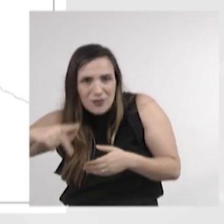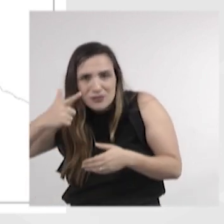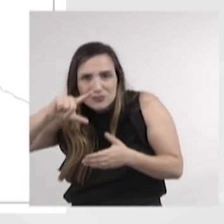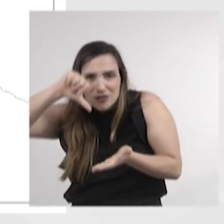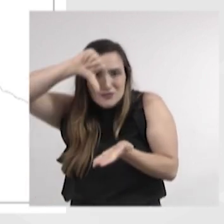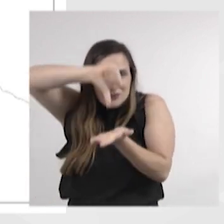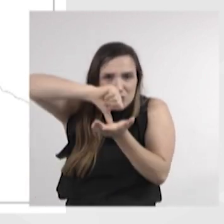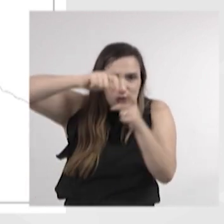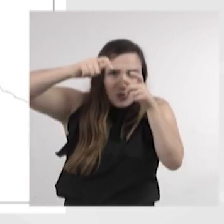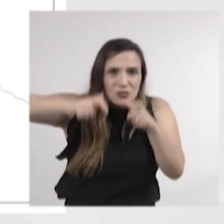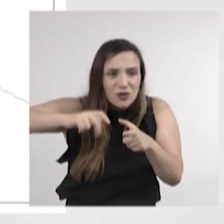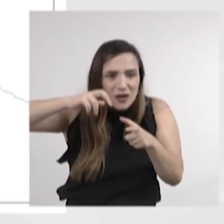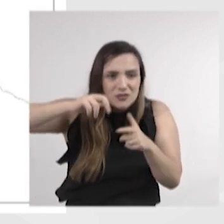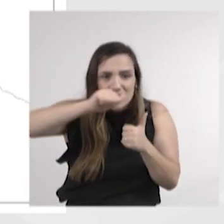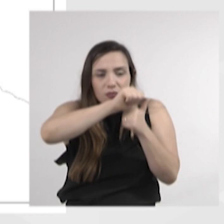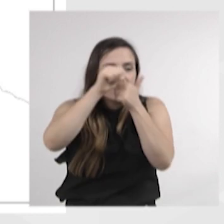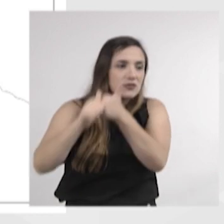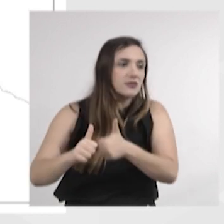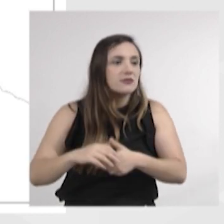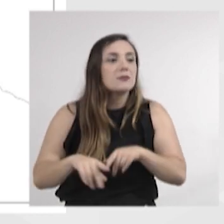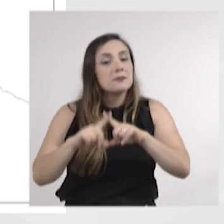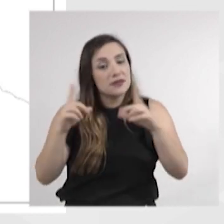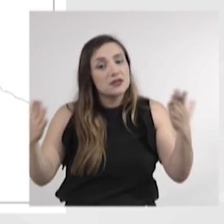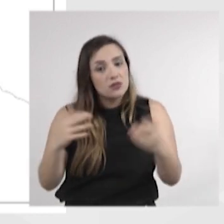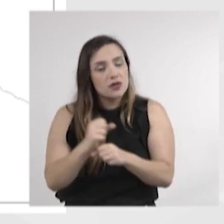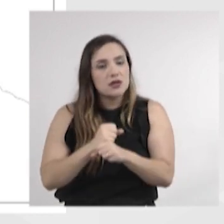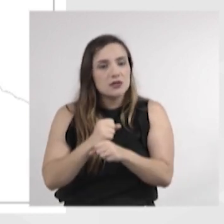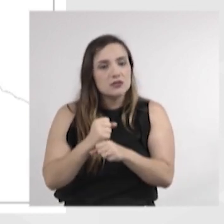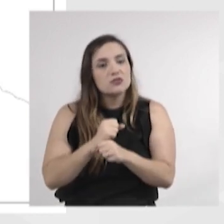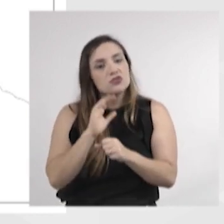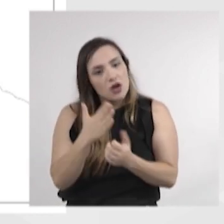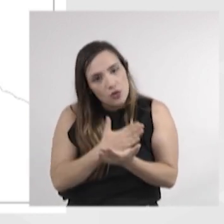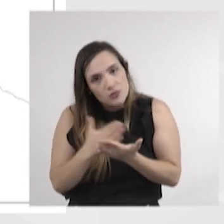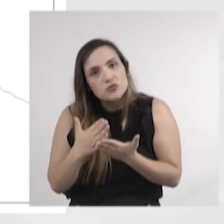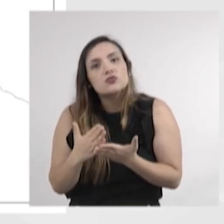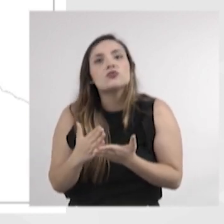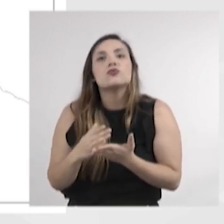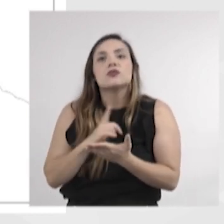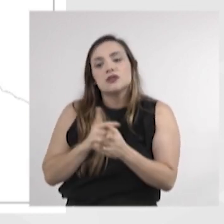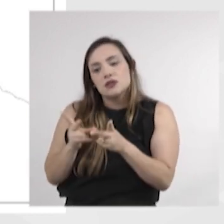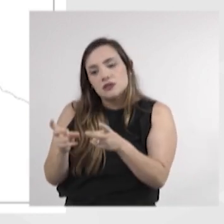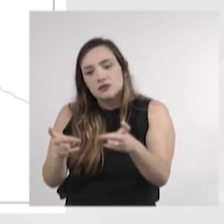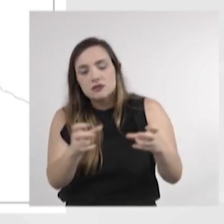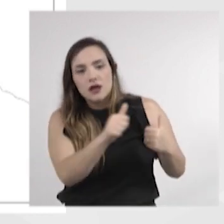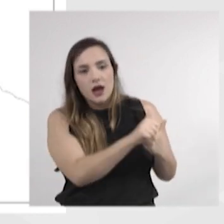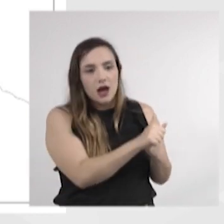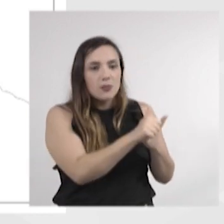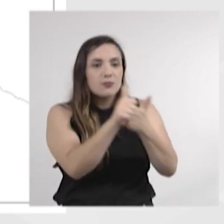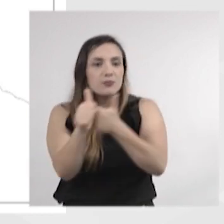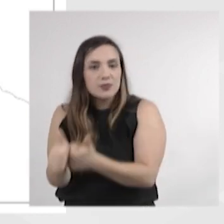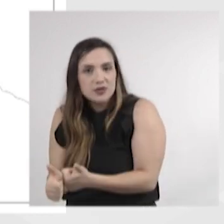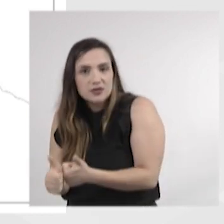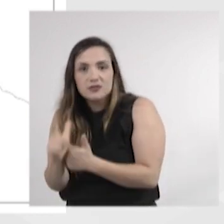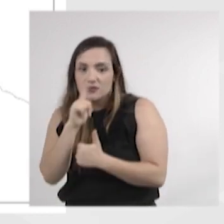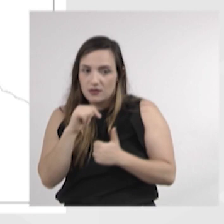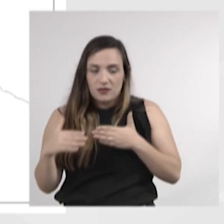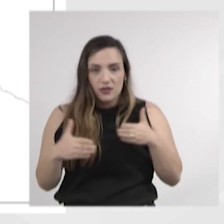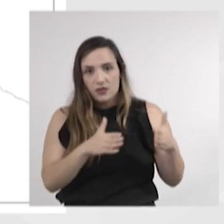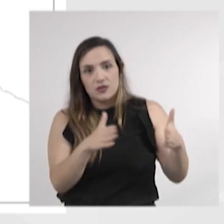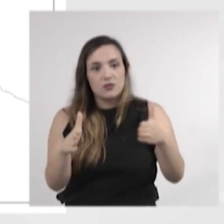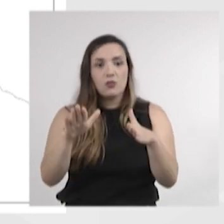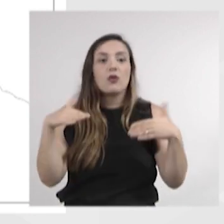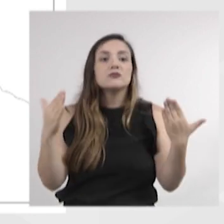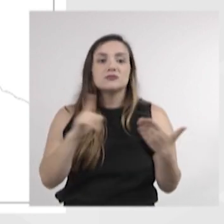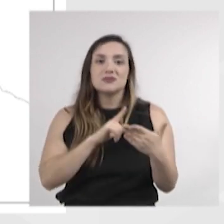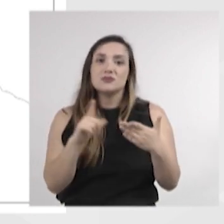é uma imagem até antiga, porque a partir deste ano, agora começo desse ano, já tem nos principais afluentes também tem estações paraguaias ali. Não